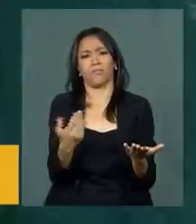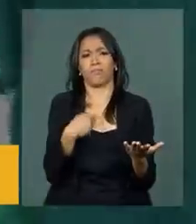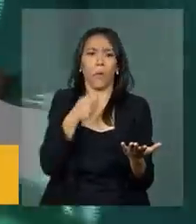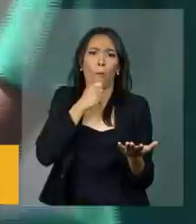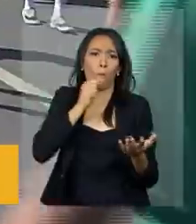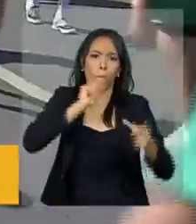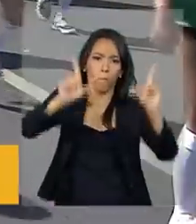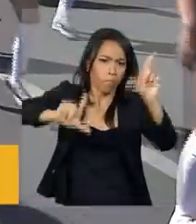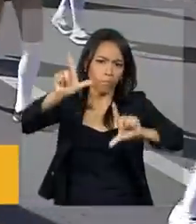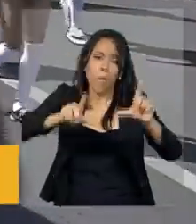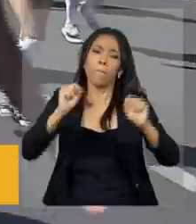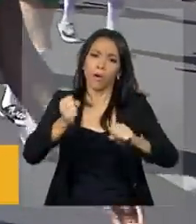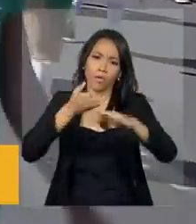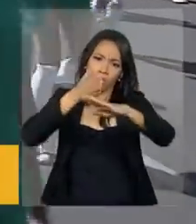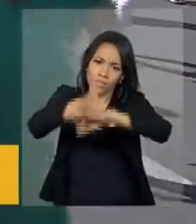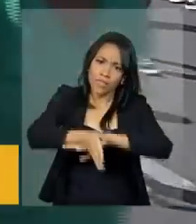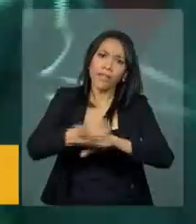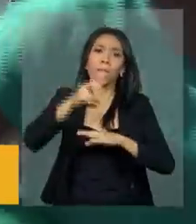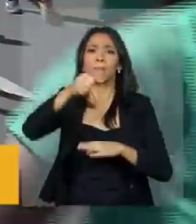pela televisão, é só acessar